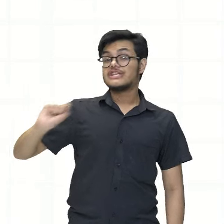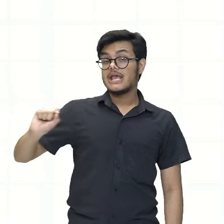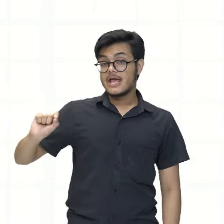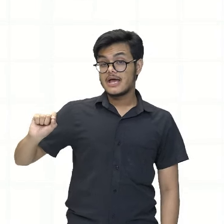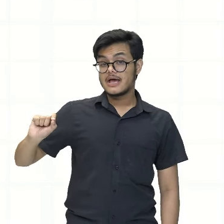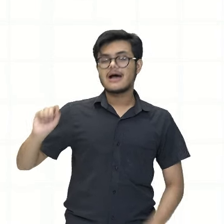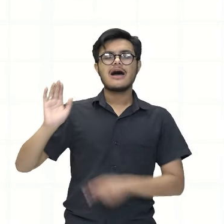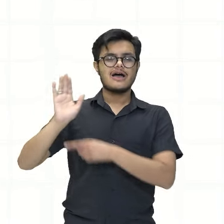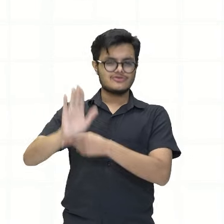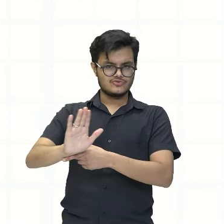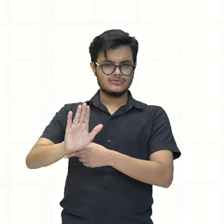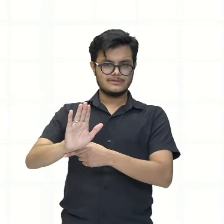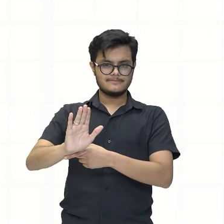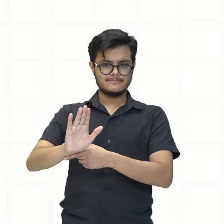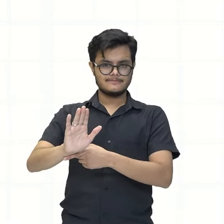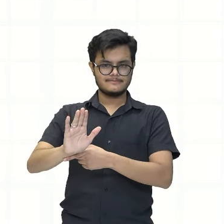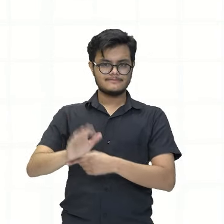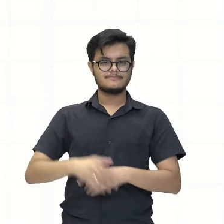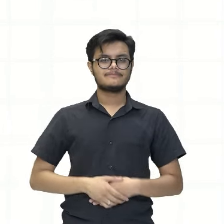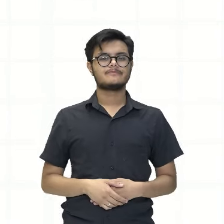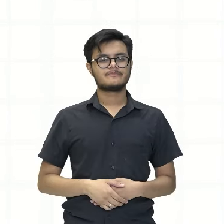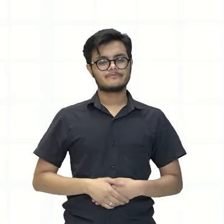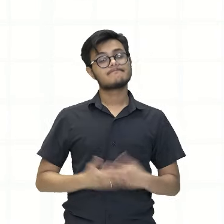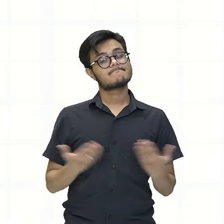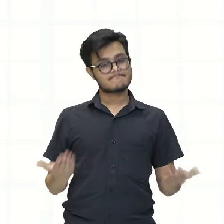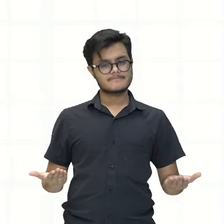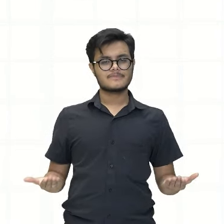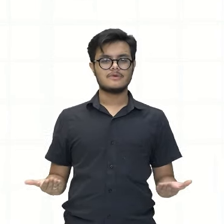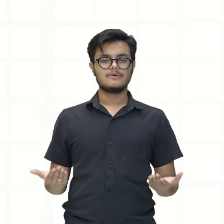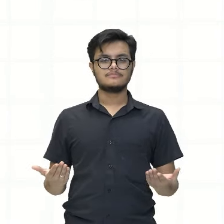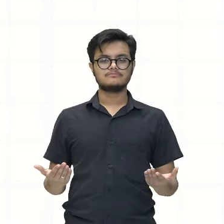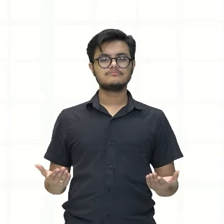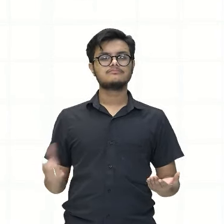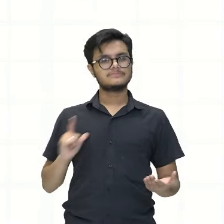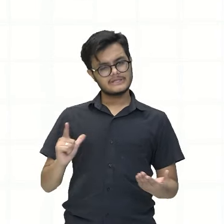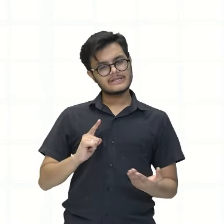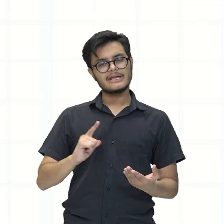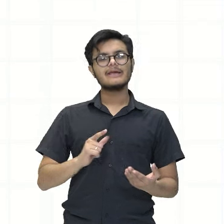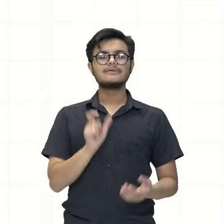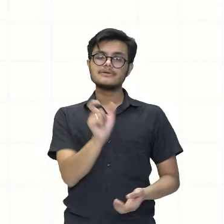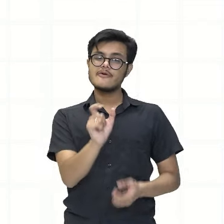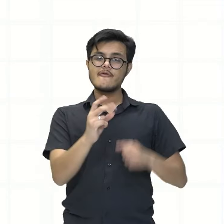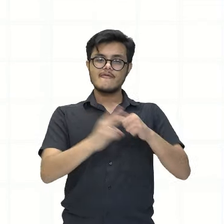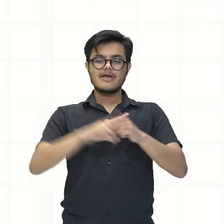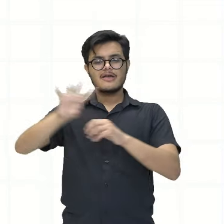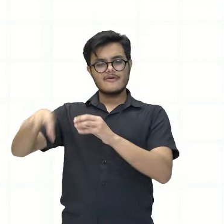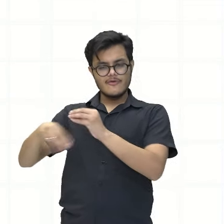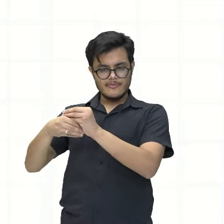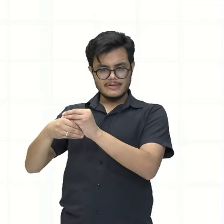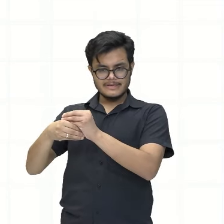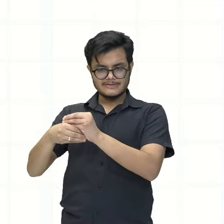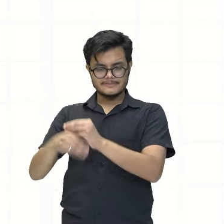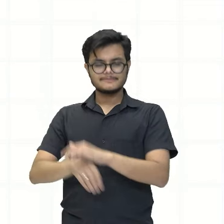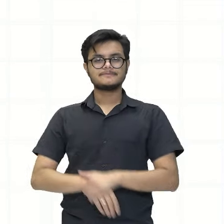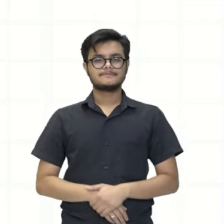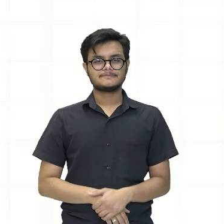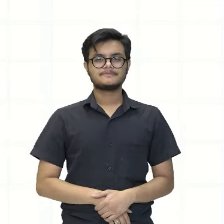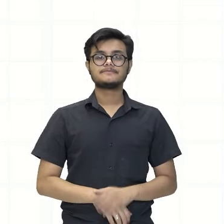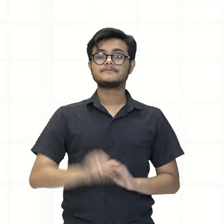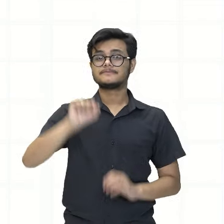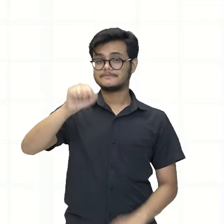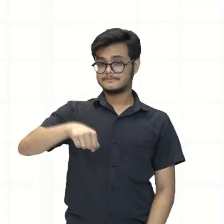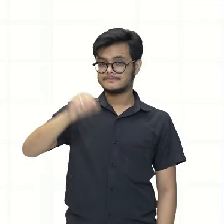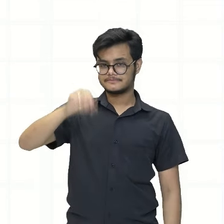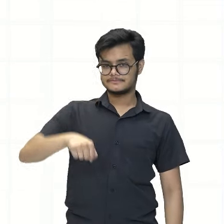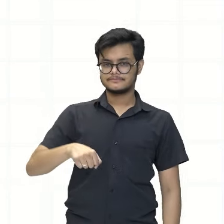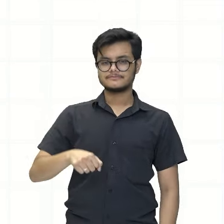quê de ajuda olha aqui o complemento então de ajuda é o complemento do